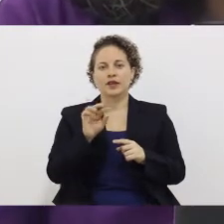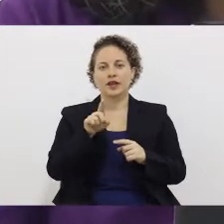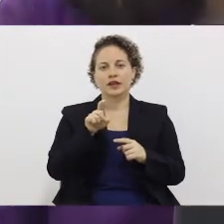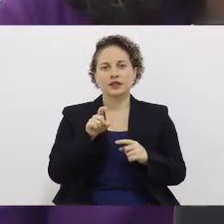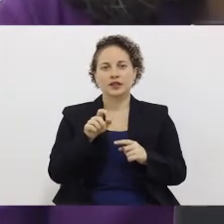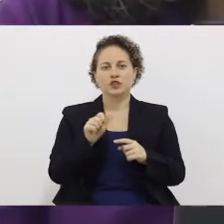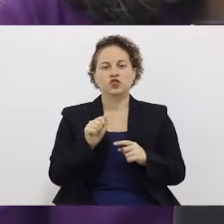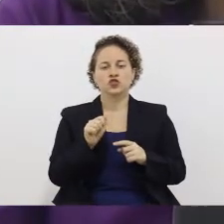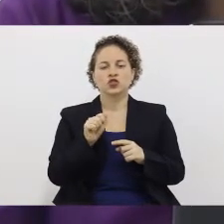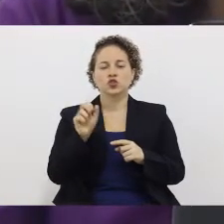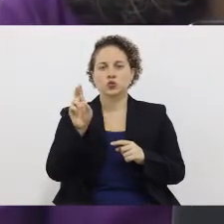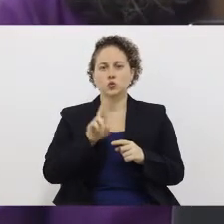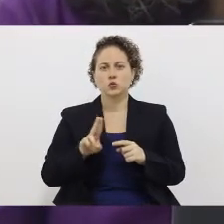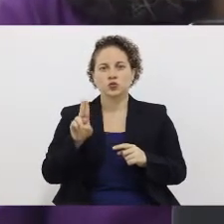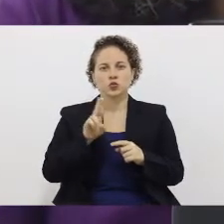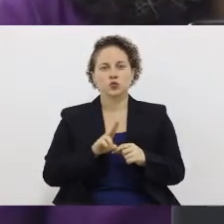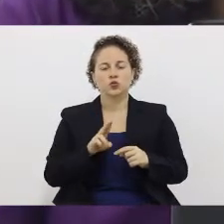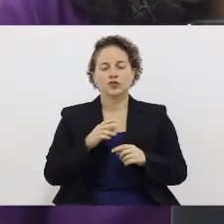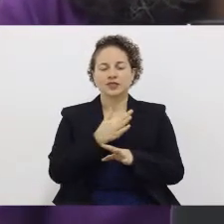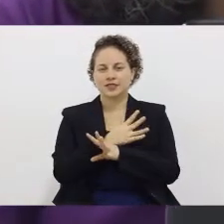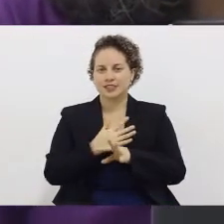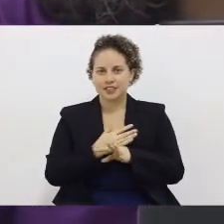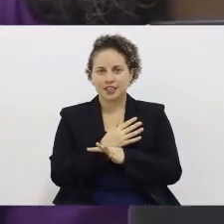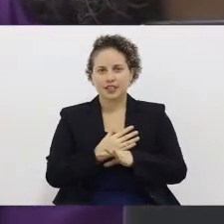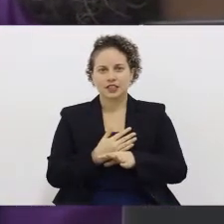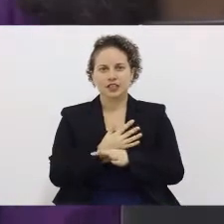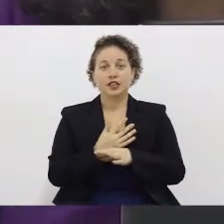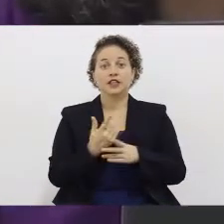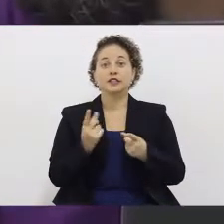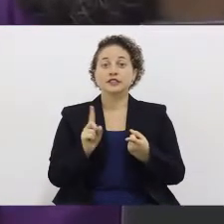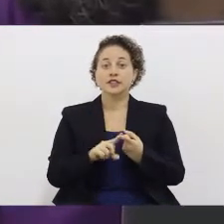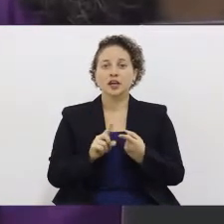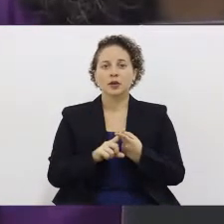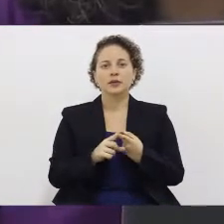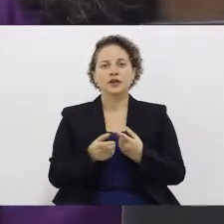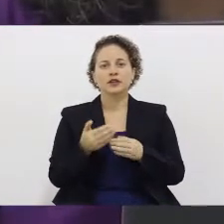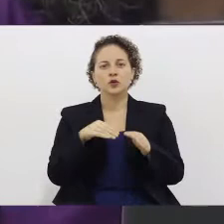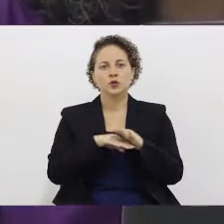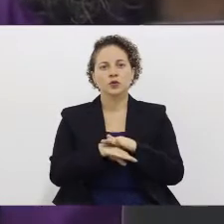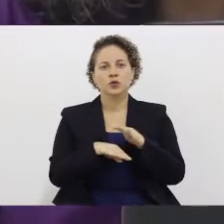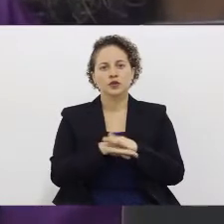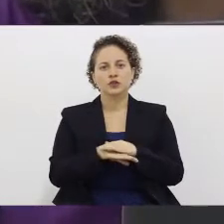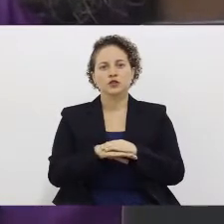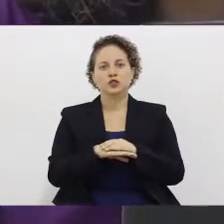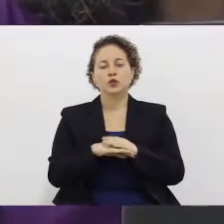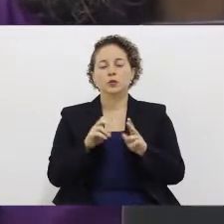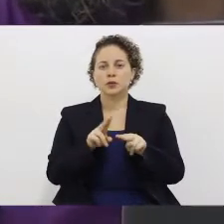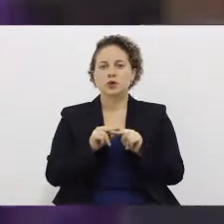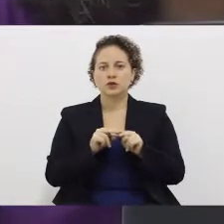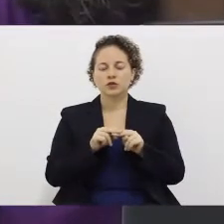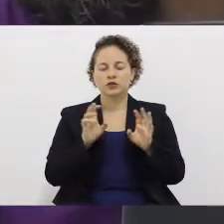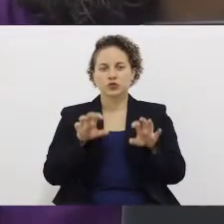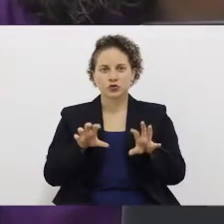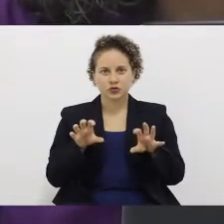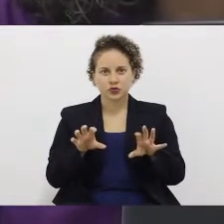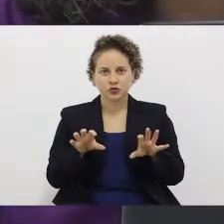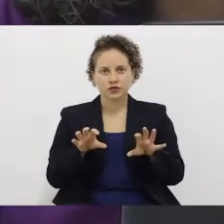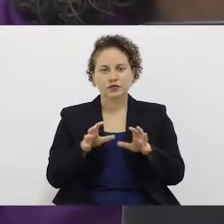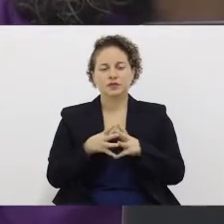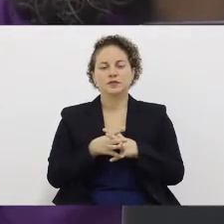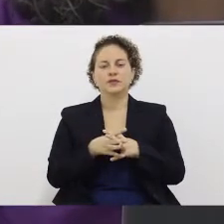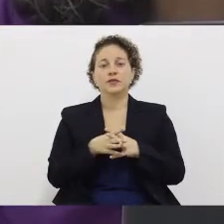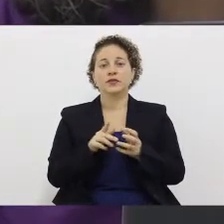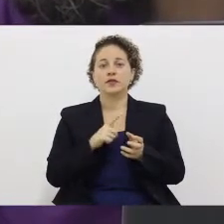água na cidade. Essa aqui é a taxa de consumo e essa aqui é a taxa de suprimento de água através das chuvas. Então, há